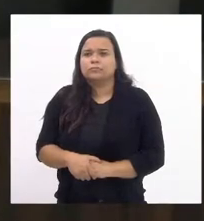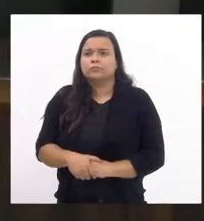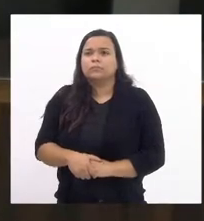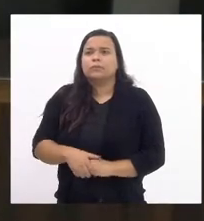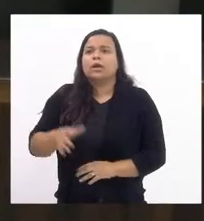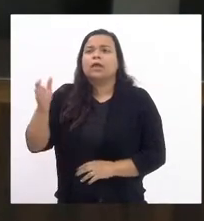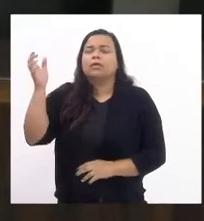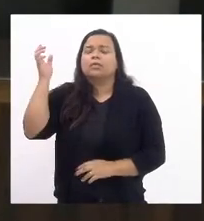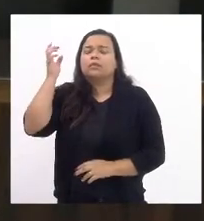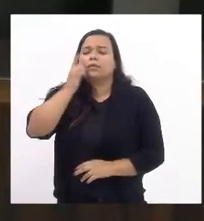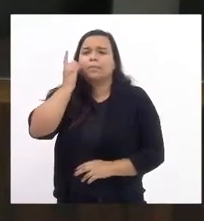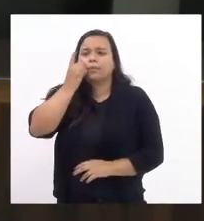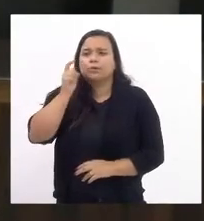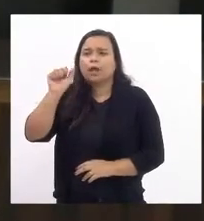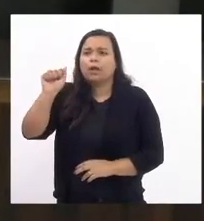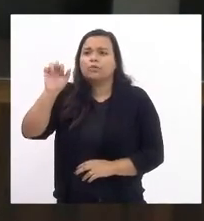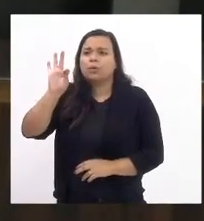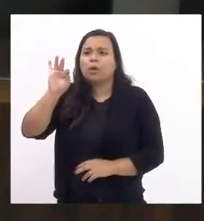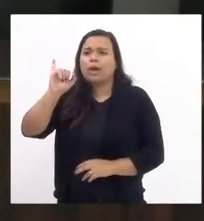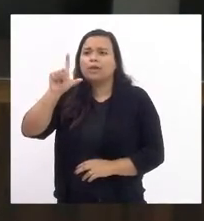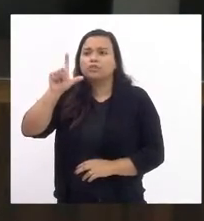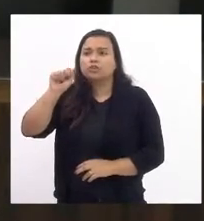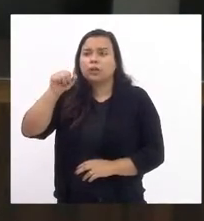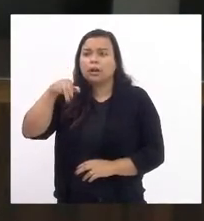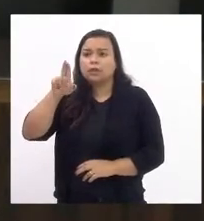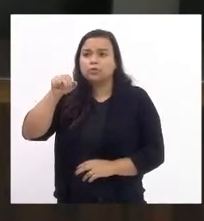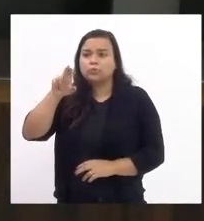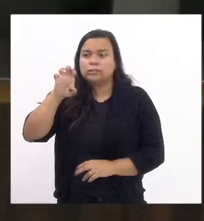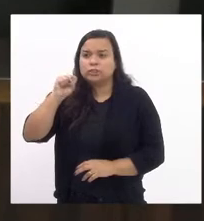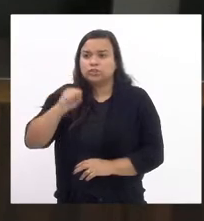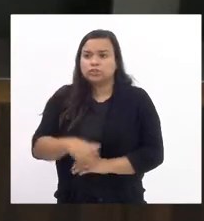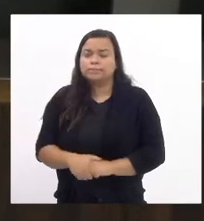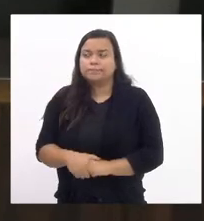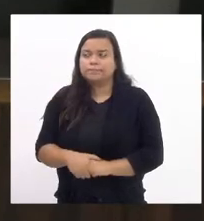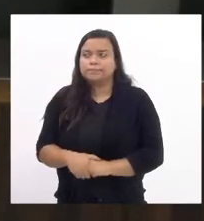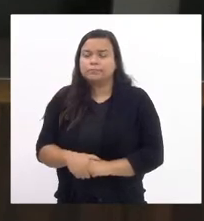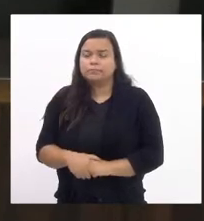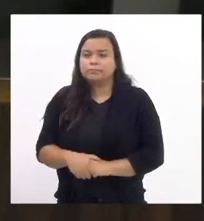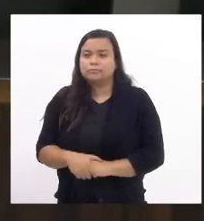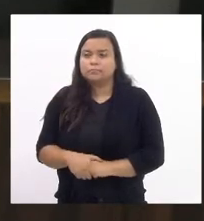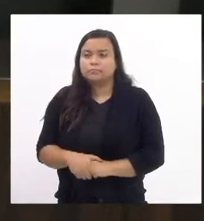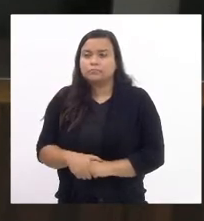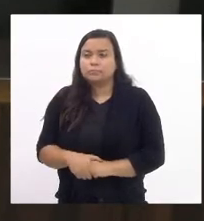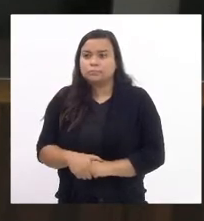Nunes. Deputado Átila Nunes.